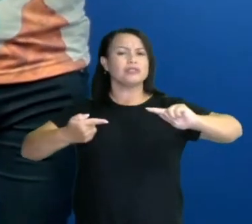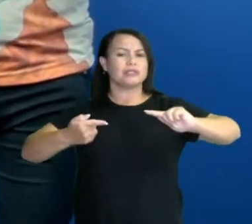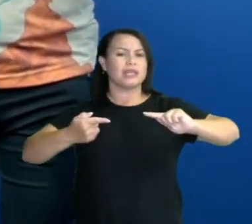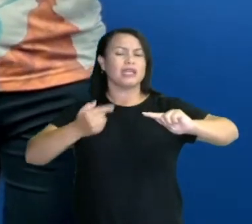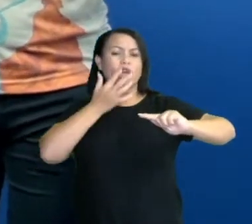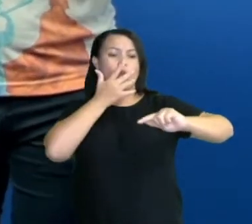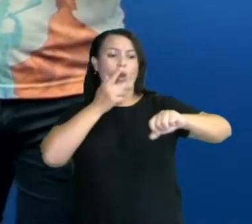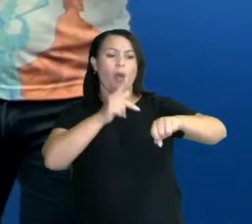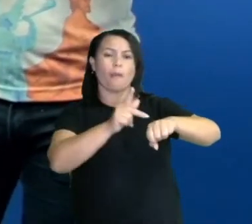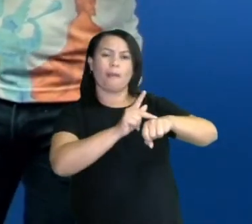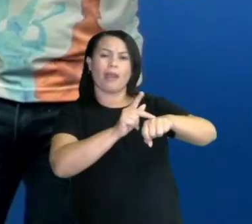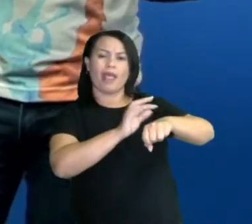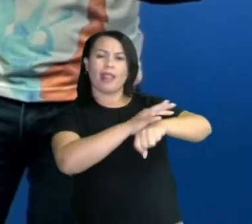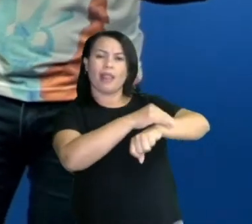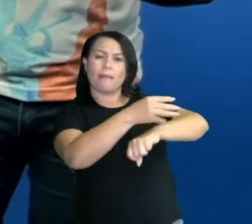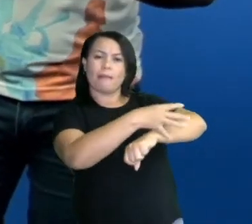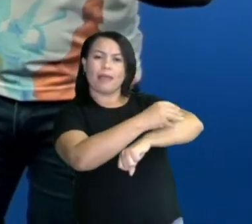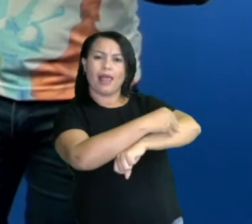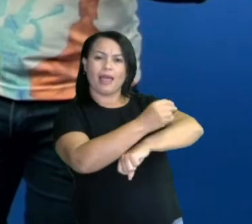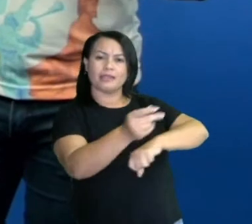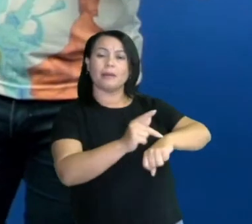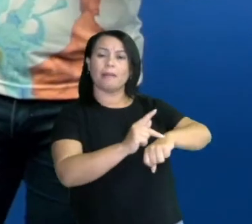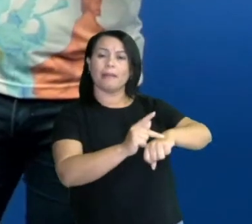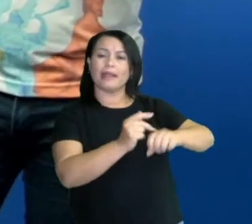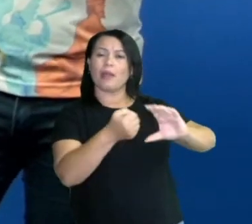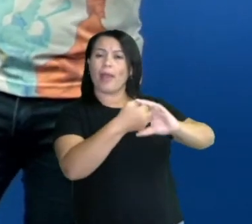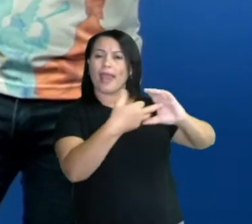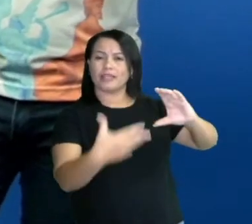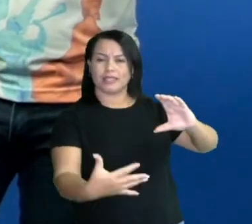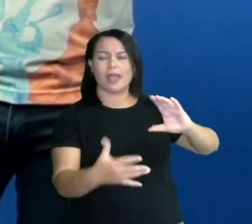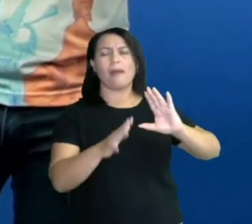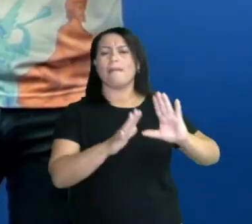à sua pelagem, ao seu pelo. Mas ela não